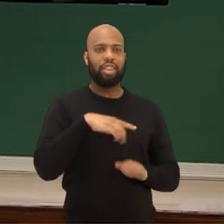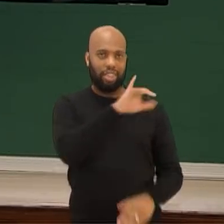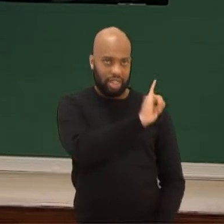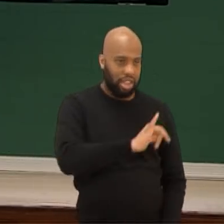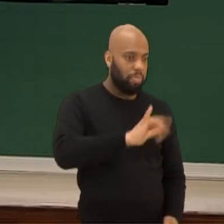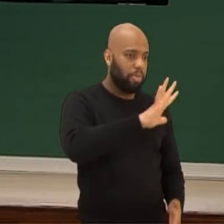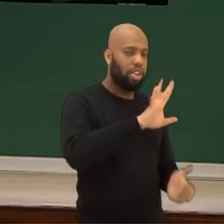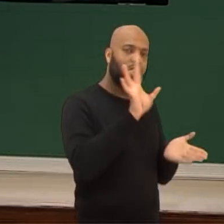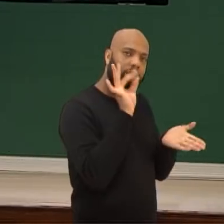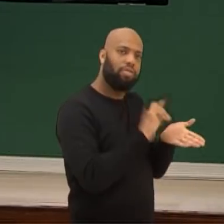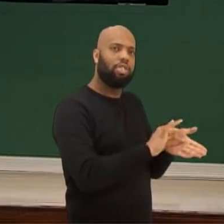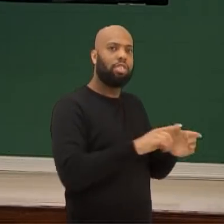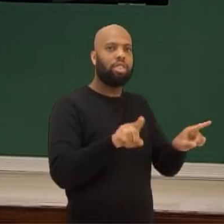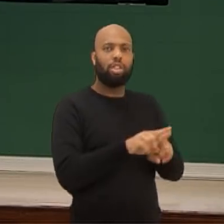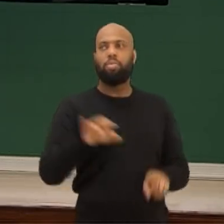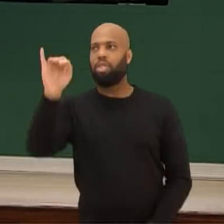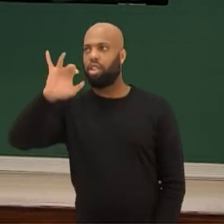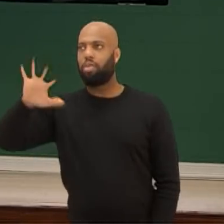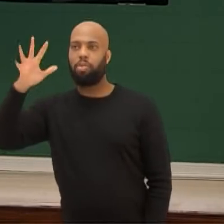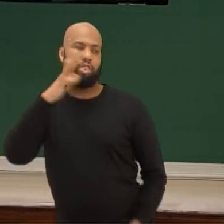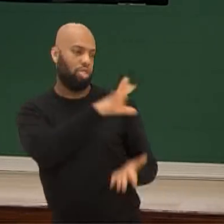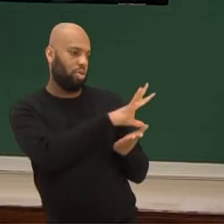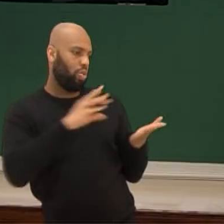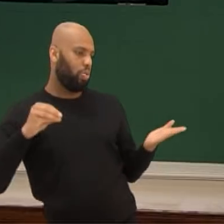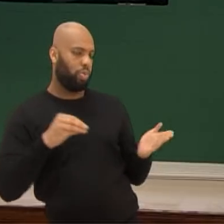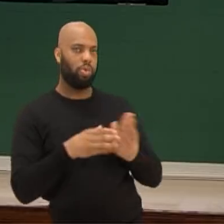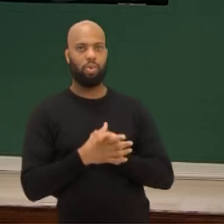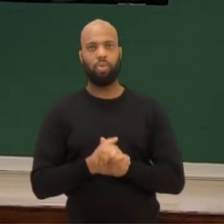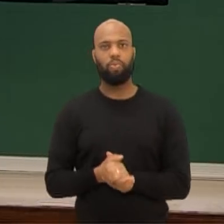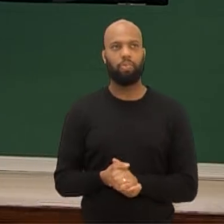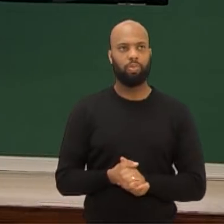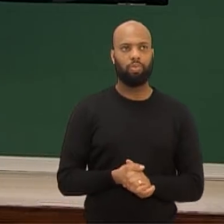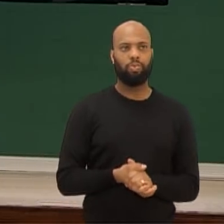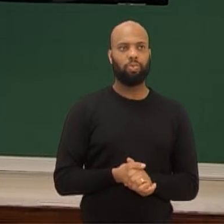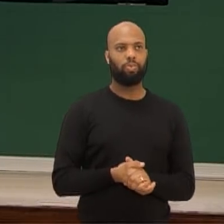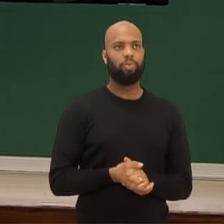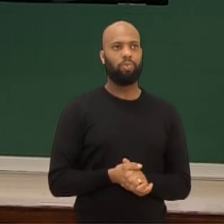imagem original e a imagem que será formada.